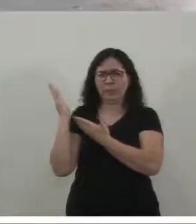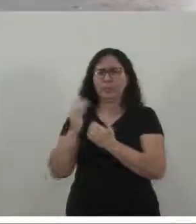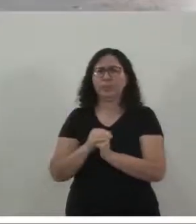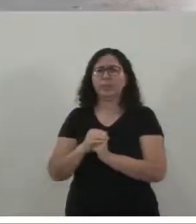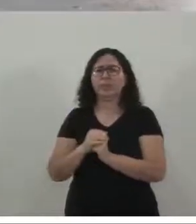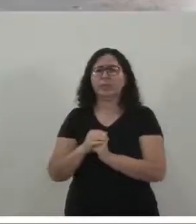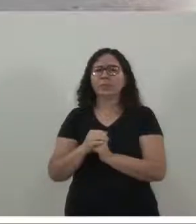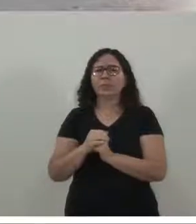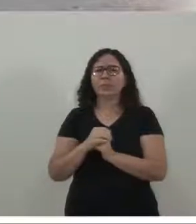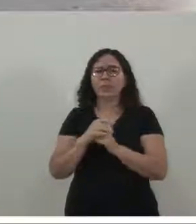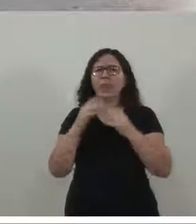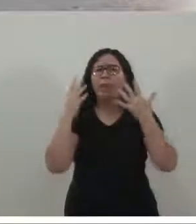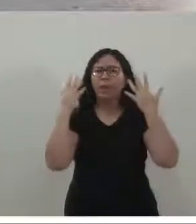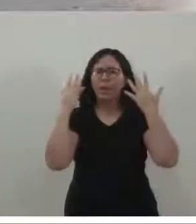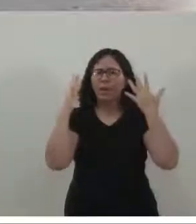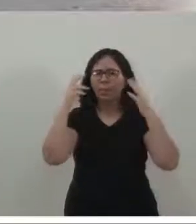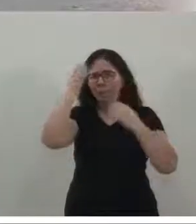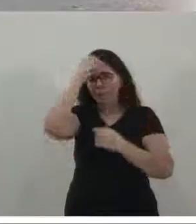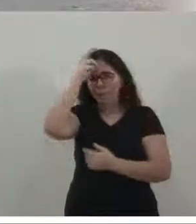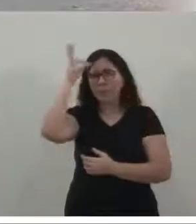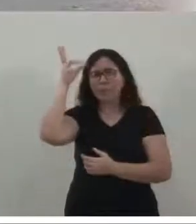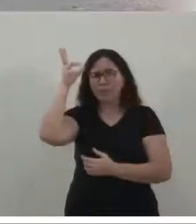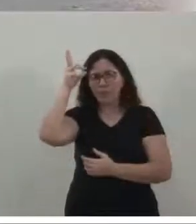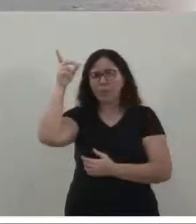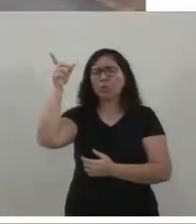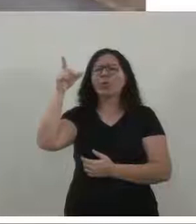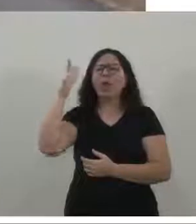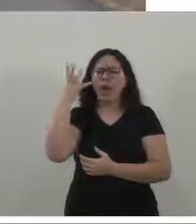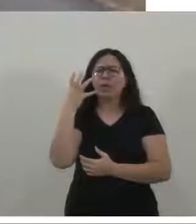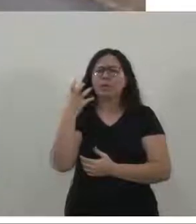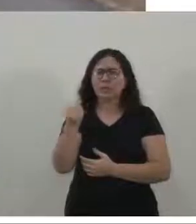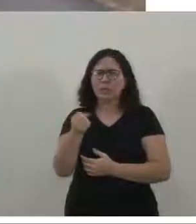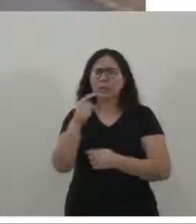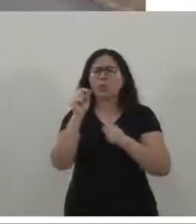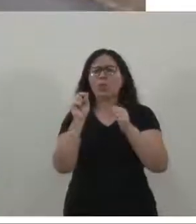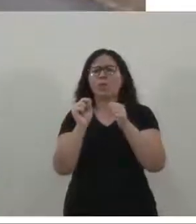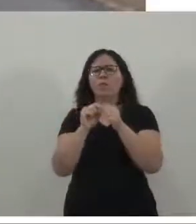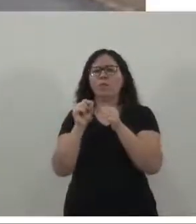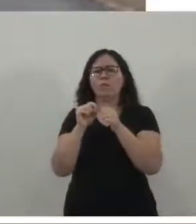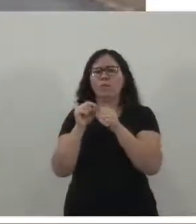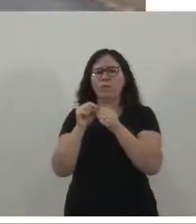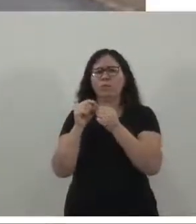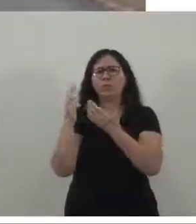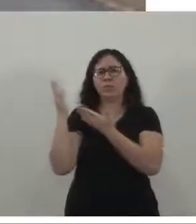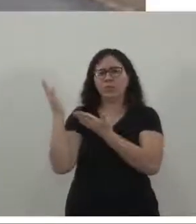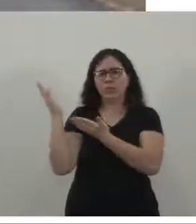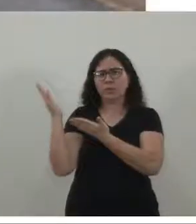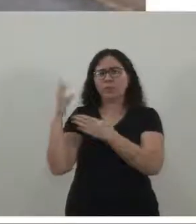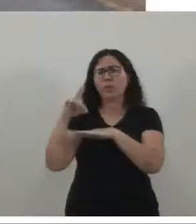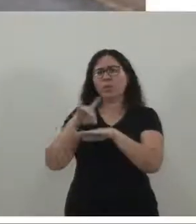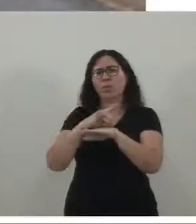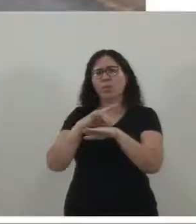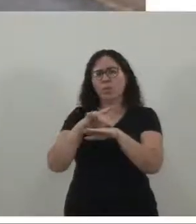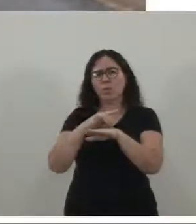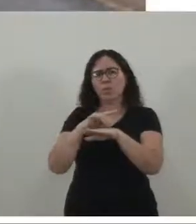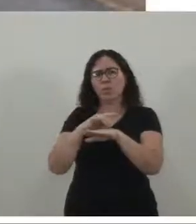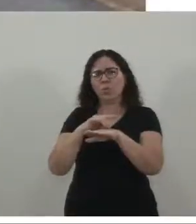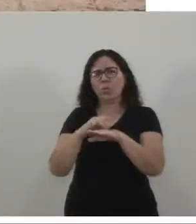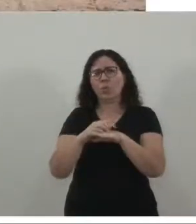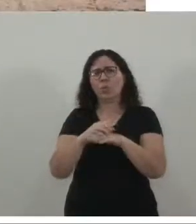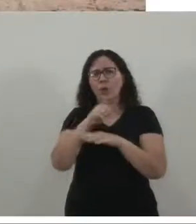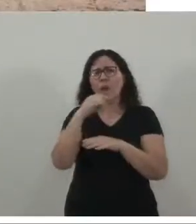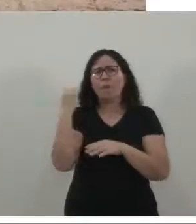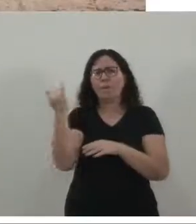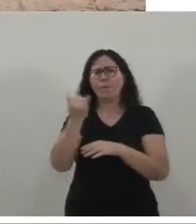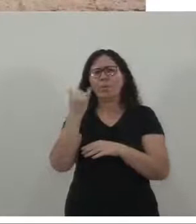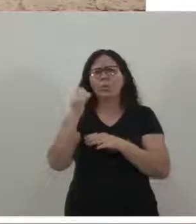Veio o recapeamento, parabéns ao executivo, na pessoa do prefeito, que nos ouviu e determinou também o recapeamento da Luiz Brisque, que ali é uma área muito